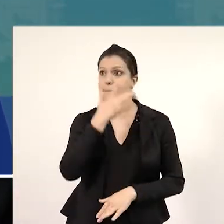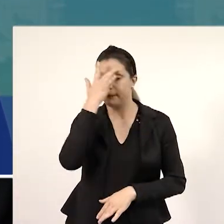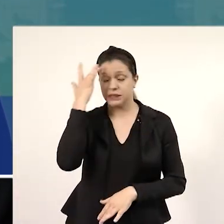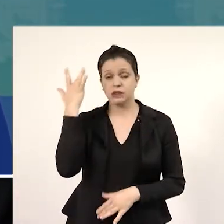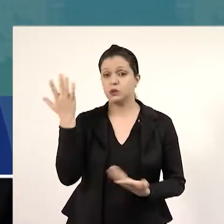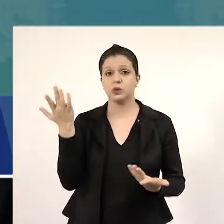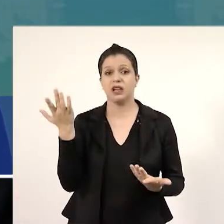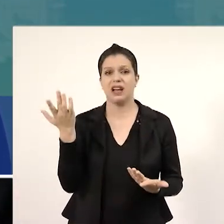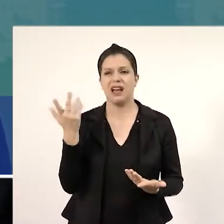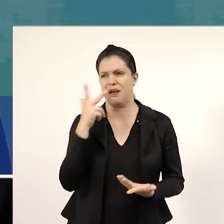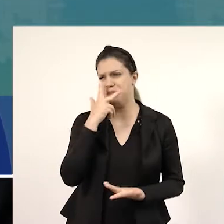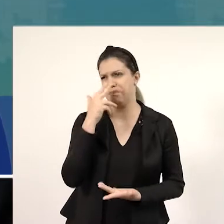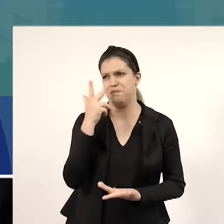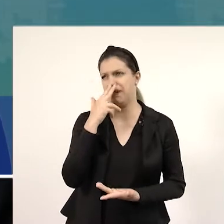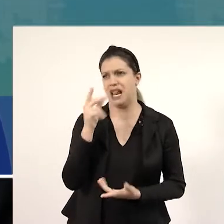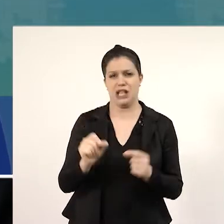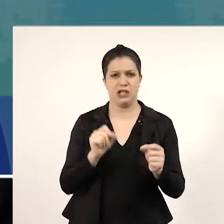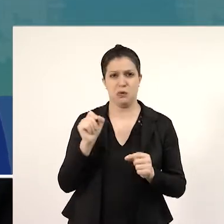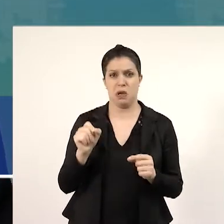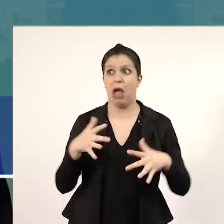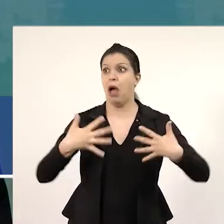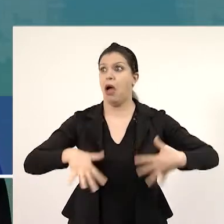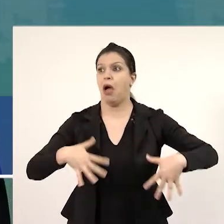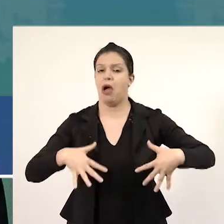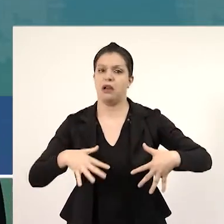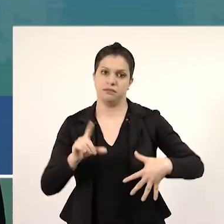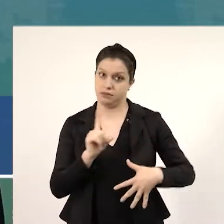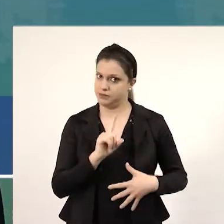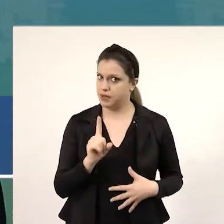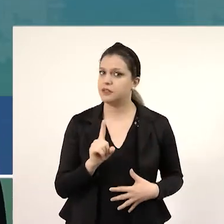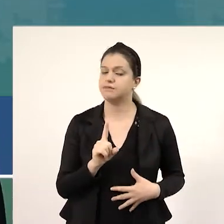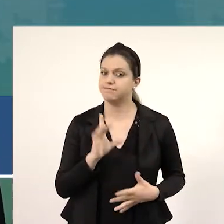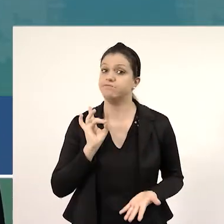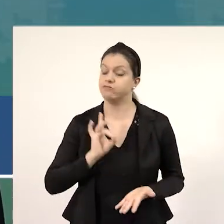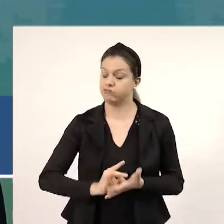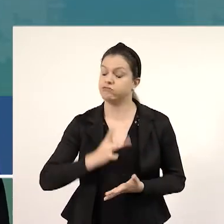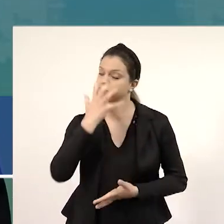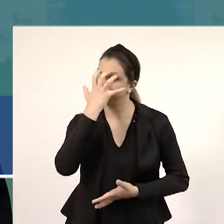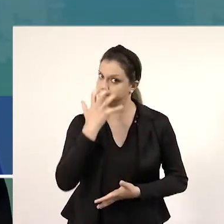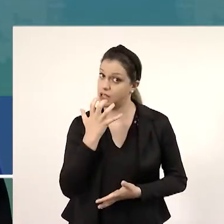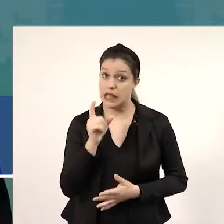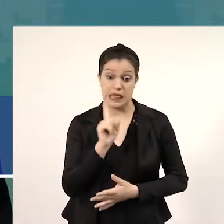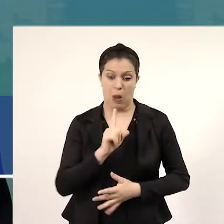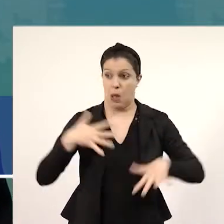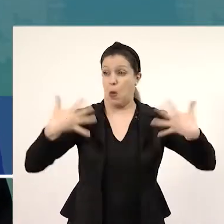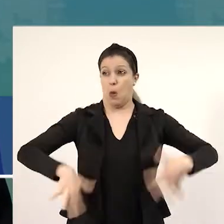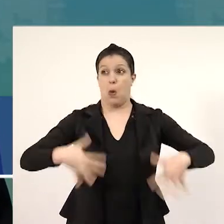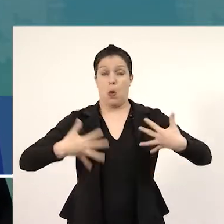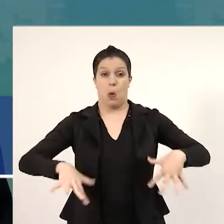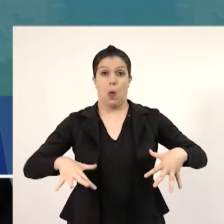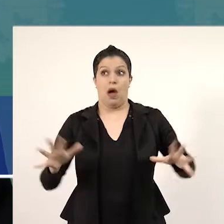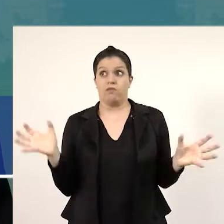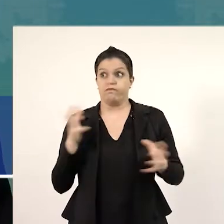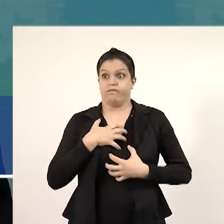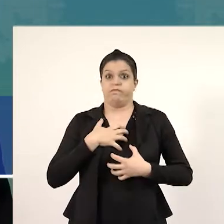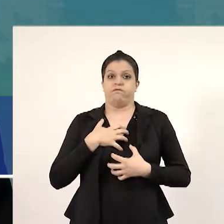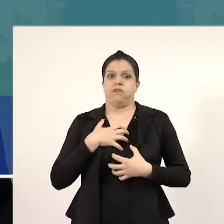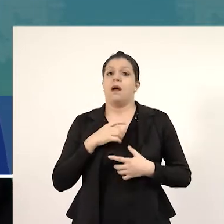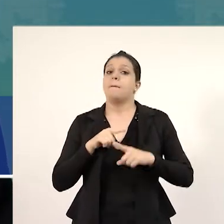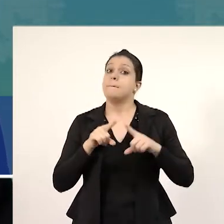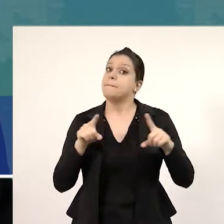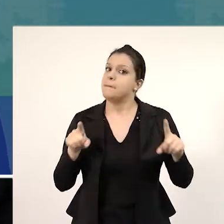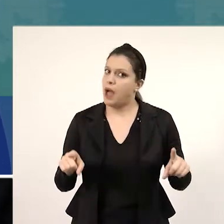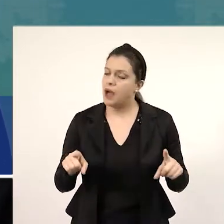menor, sem importância, que as pessoas estão criando um clima de pânico. Não